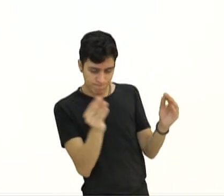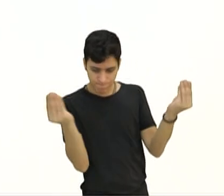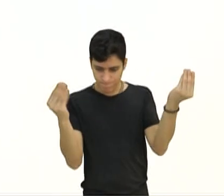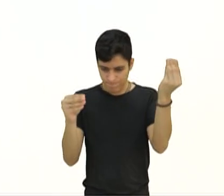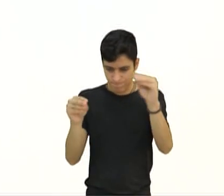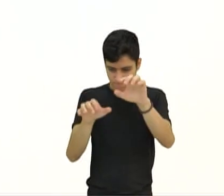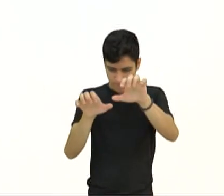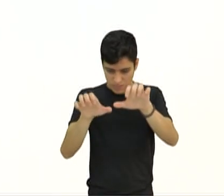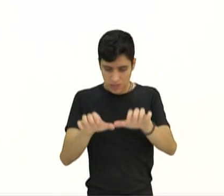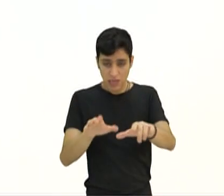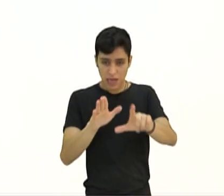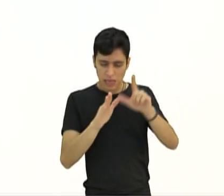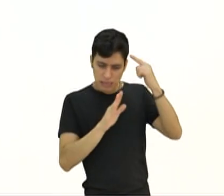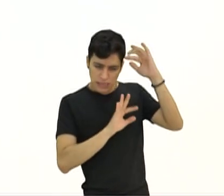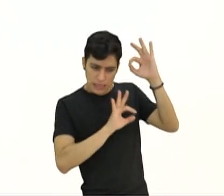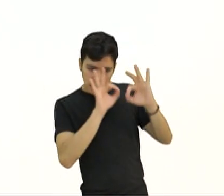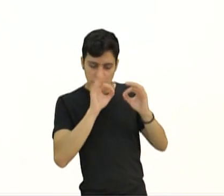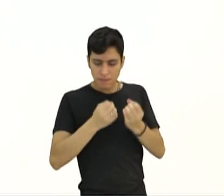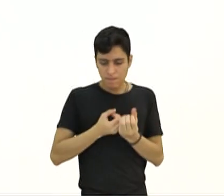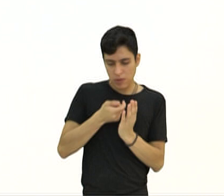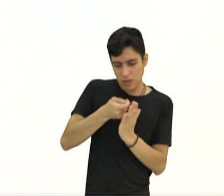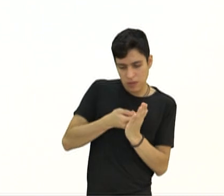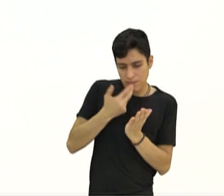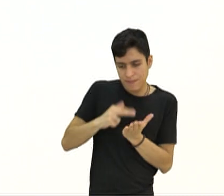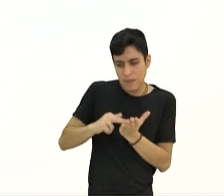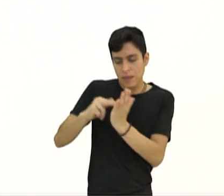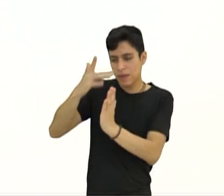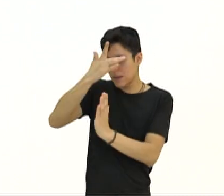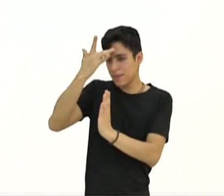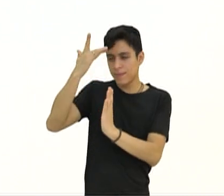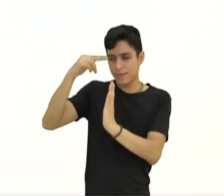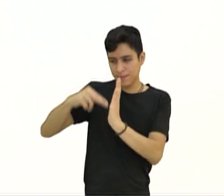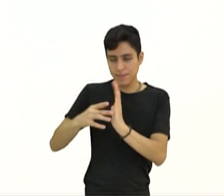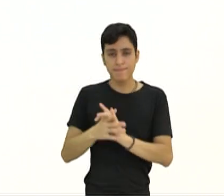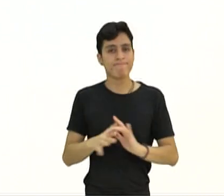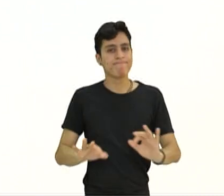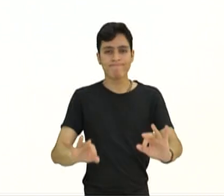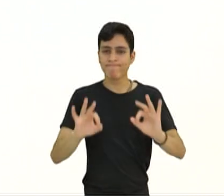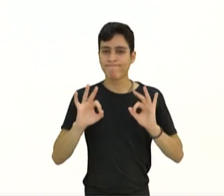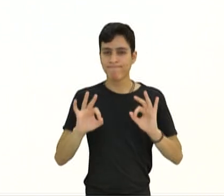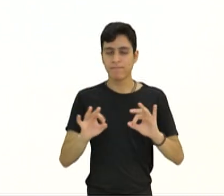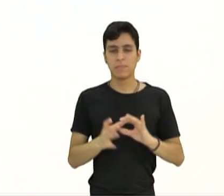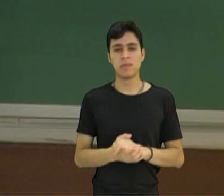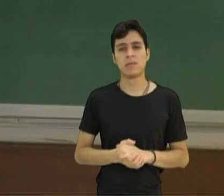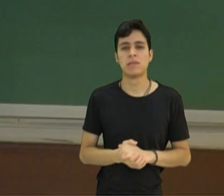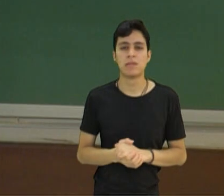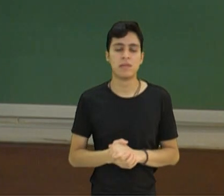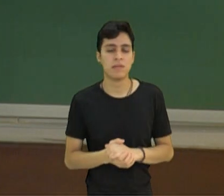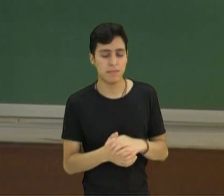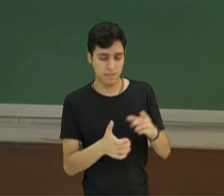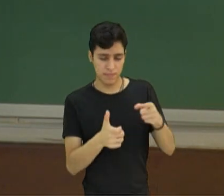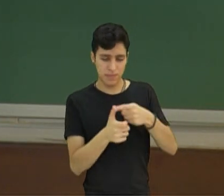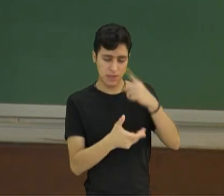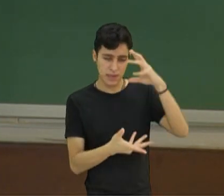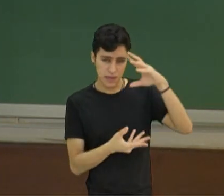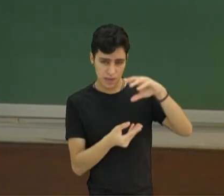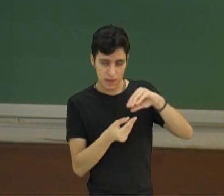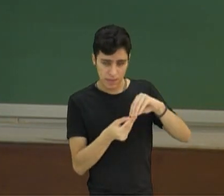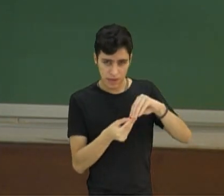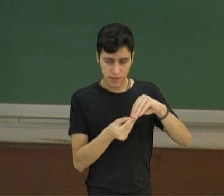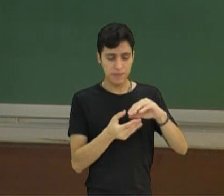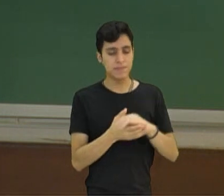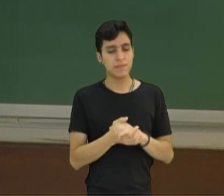leitor, planejar e produzir uma carta do leitor. Isso mesmo. Então, para a produção, iremos